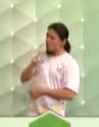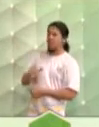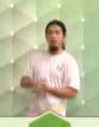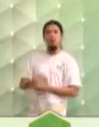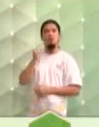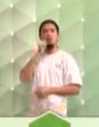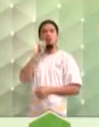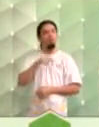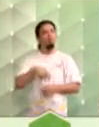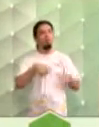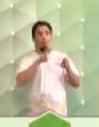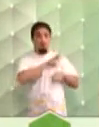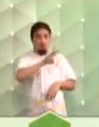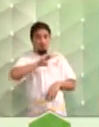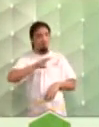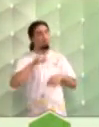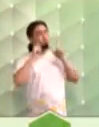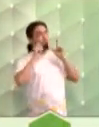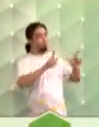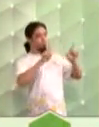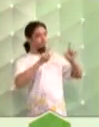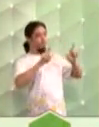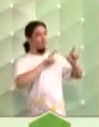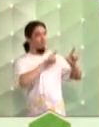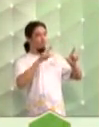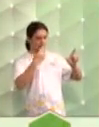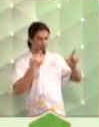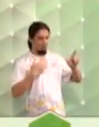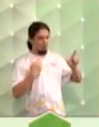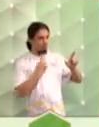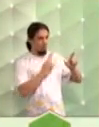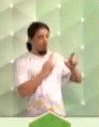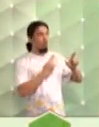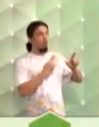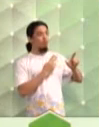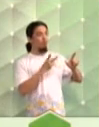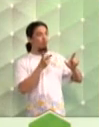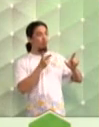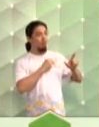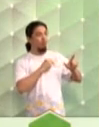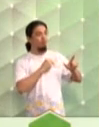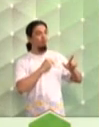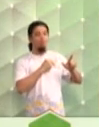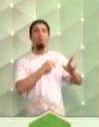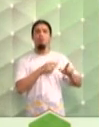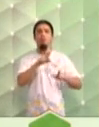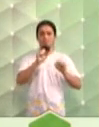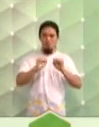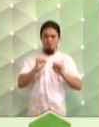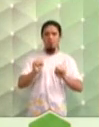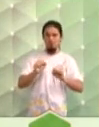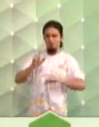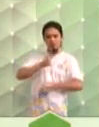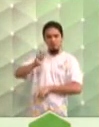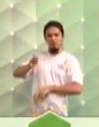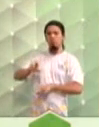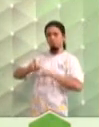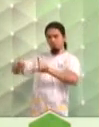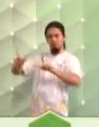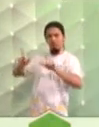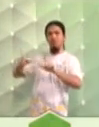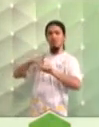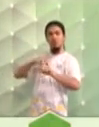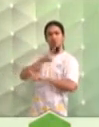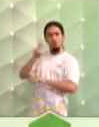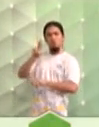que a gente sempre coloca quando terminar a campanha, pode ir lá conferir, os nomes vão estar lá relacionados, inclusive com a instituição que a pessoa ajudou. Quando